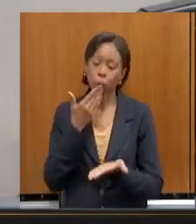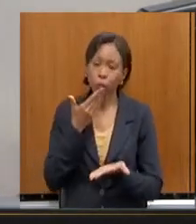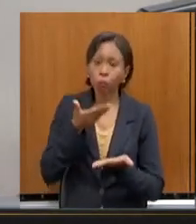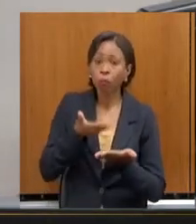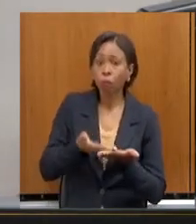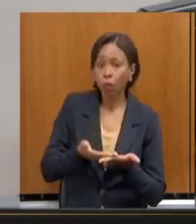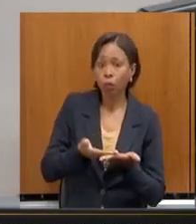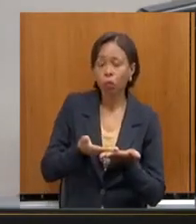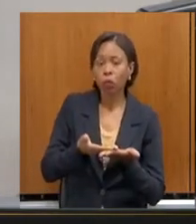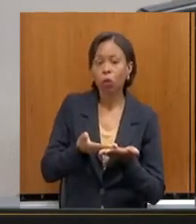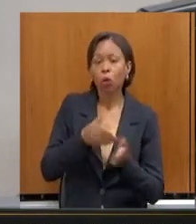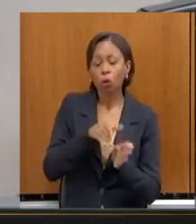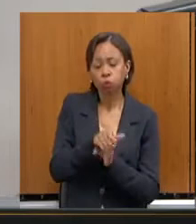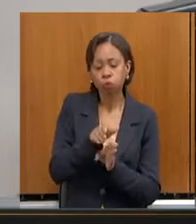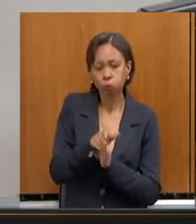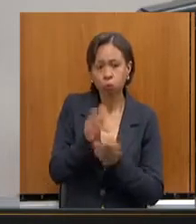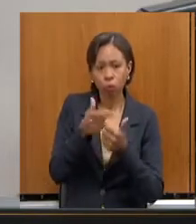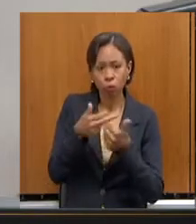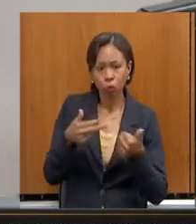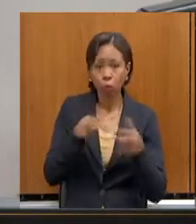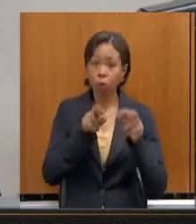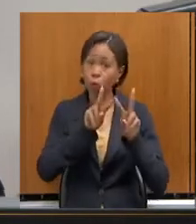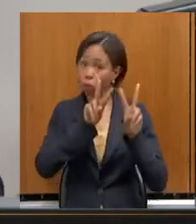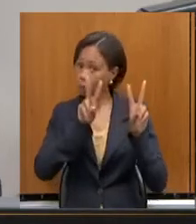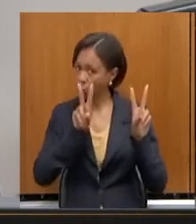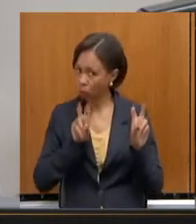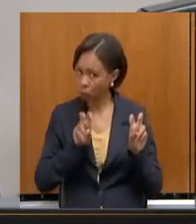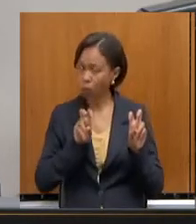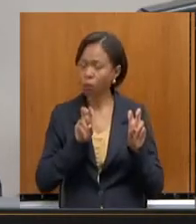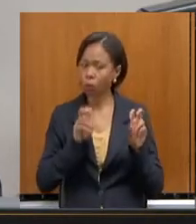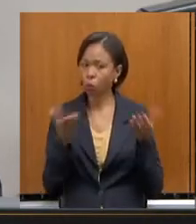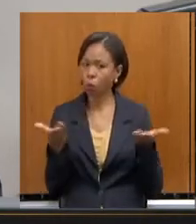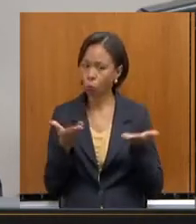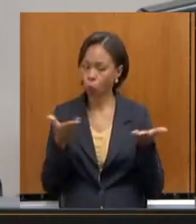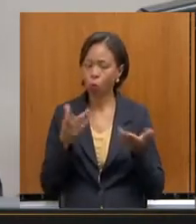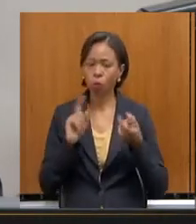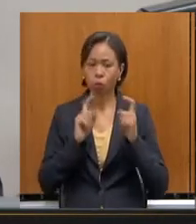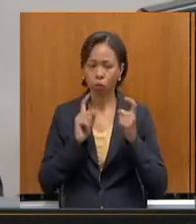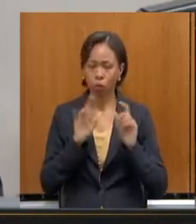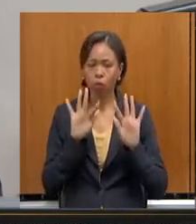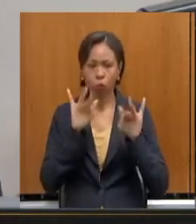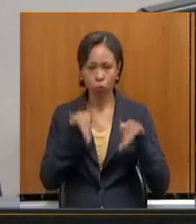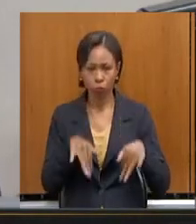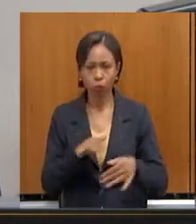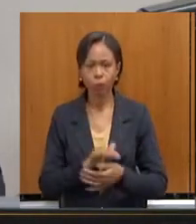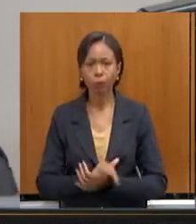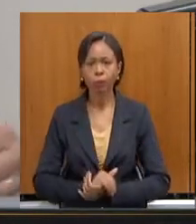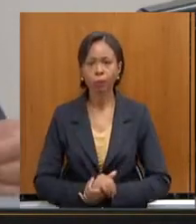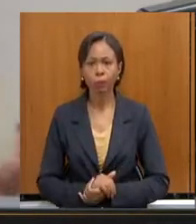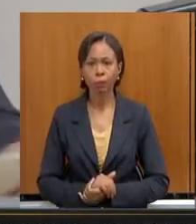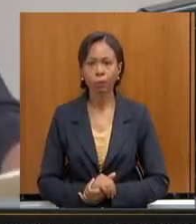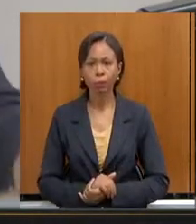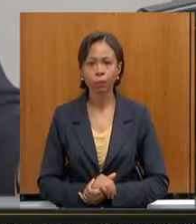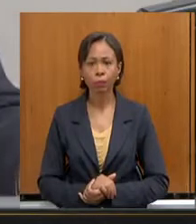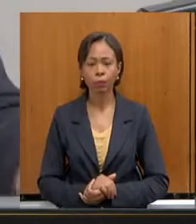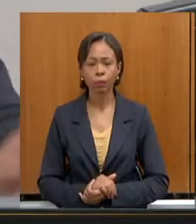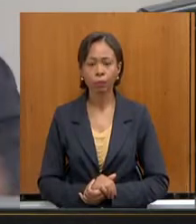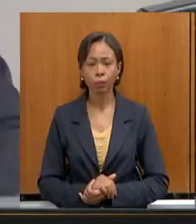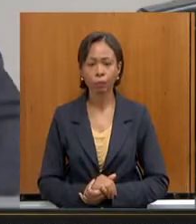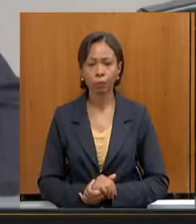recomendações referentes ao tema abordado que serão deliberados ao final desta reunião